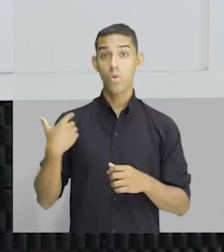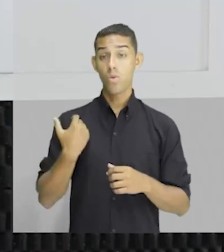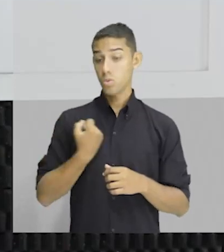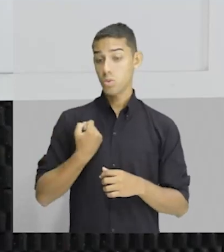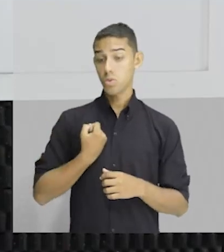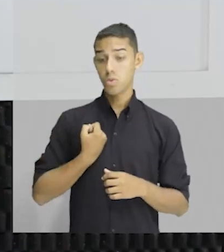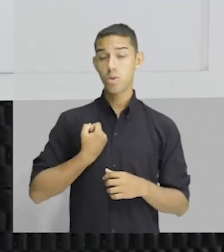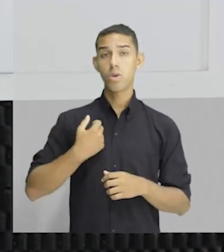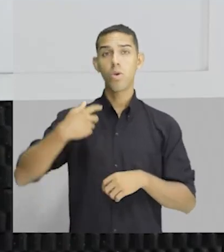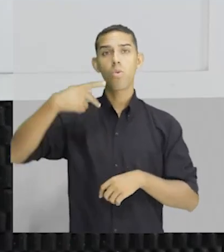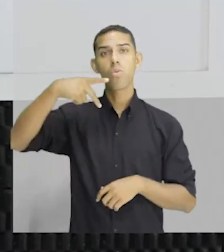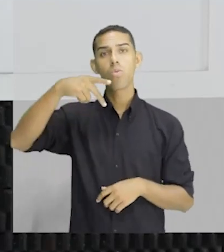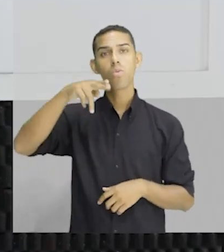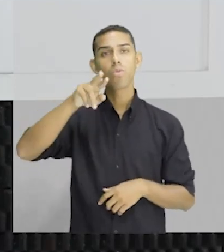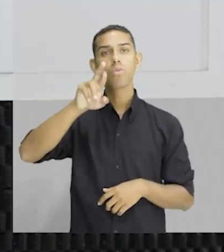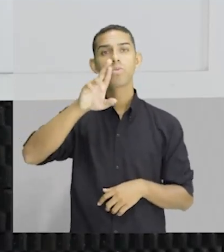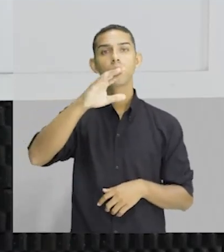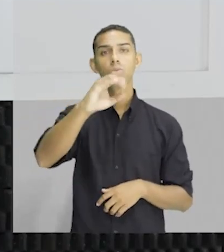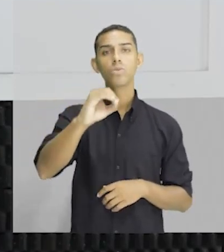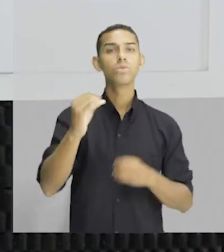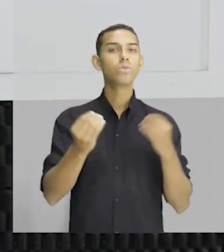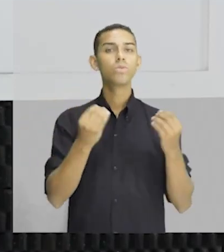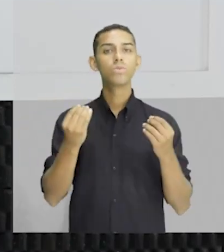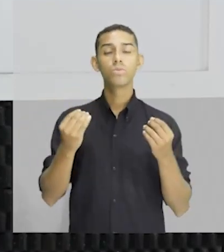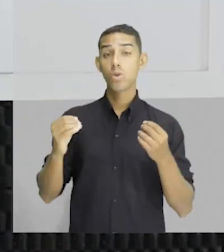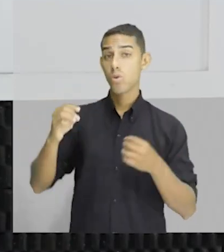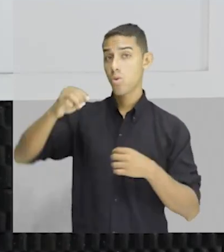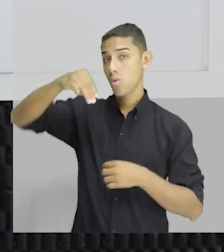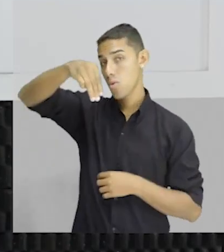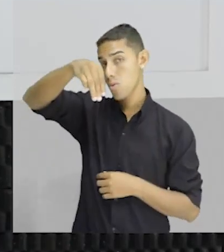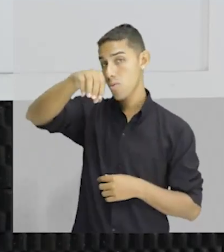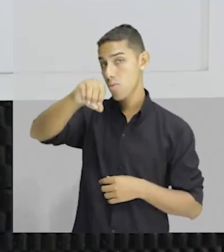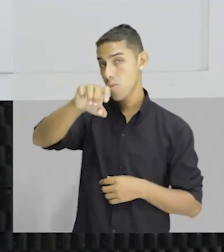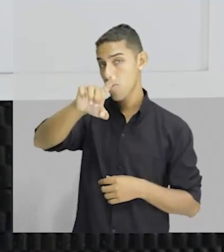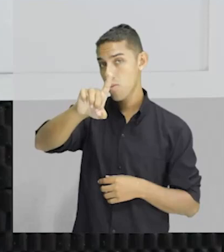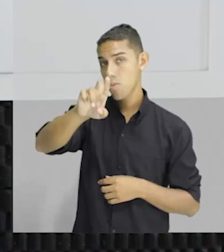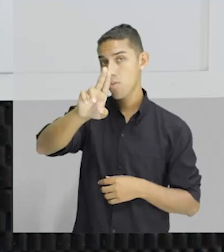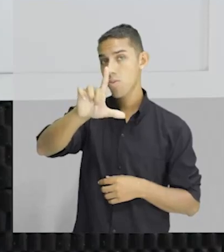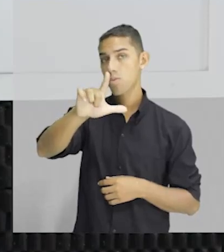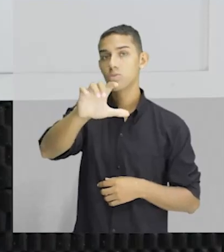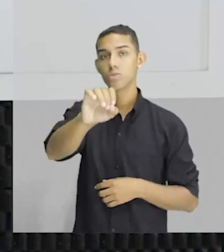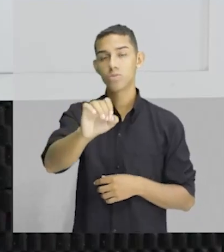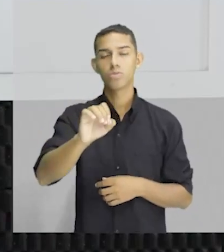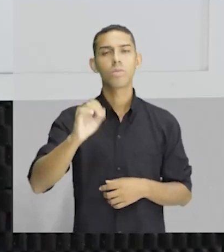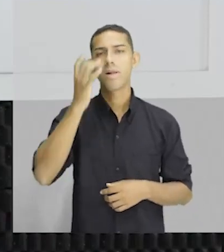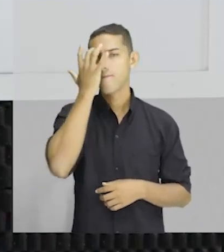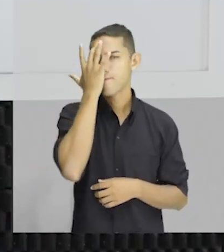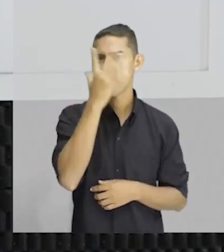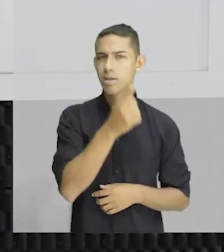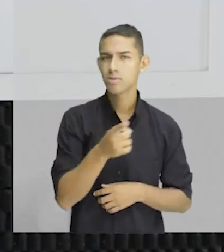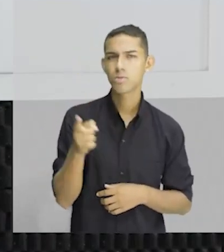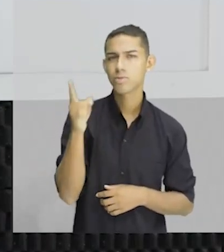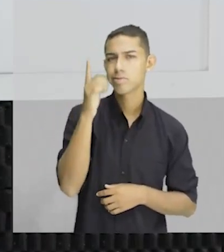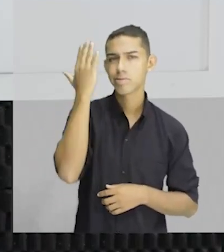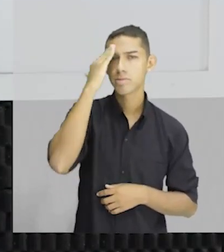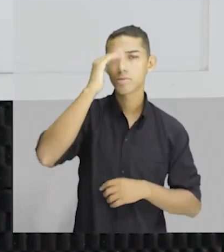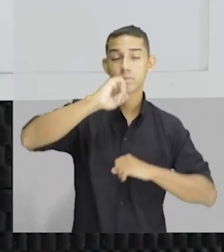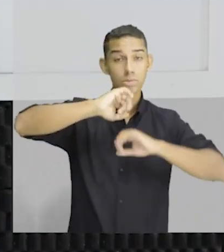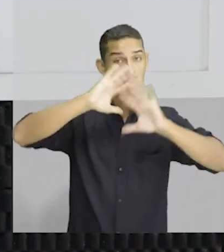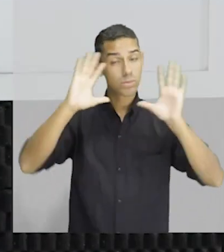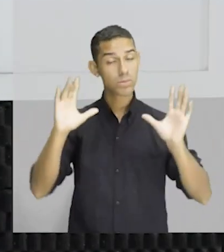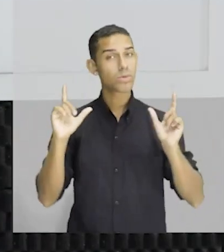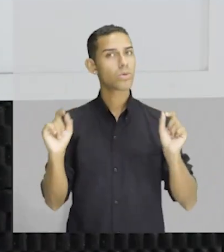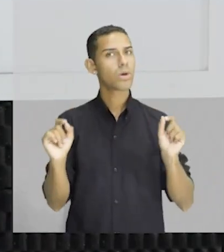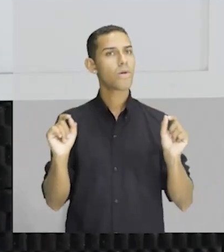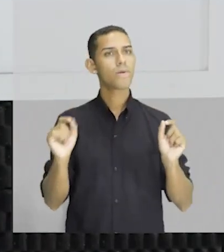que os professores de matemática chamam isso? O módulo. Tá? Só para ficar mais fácil para vocês entenderem. Uma vez